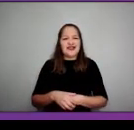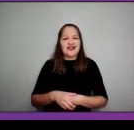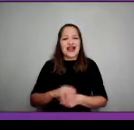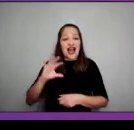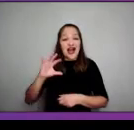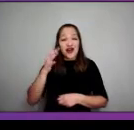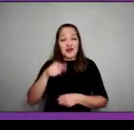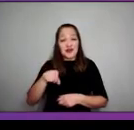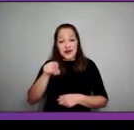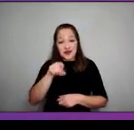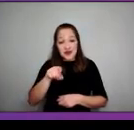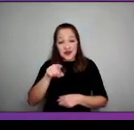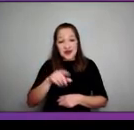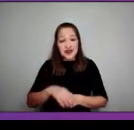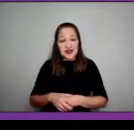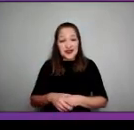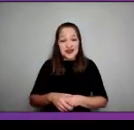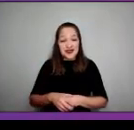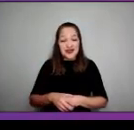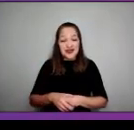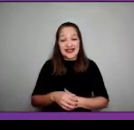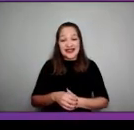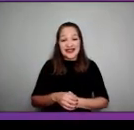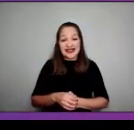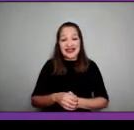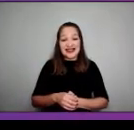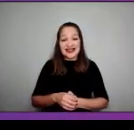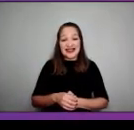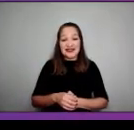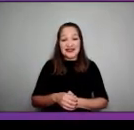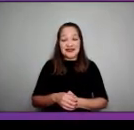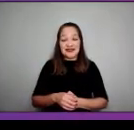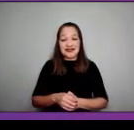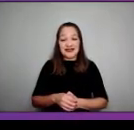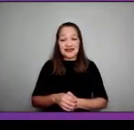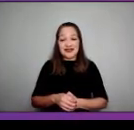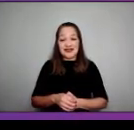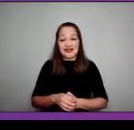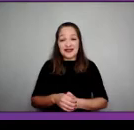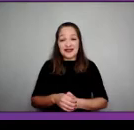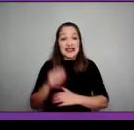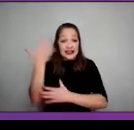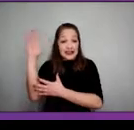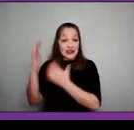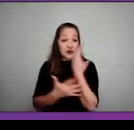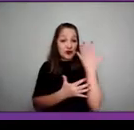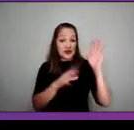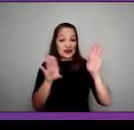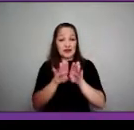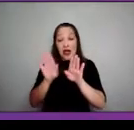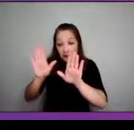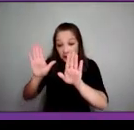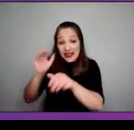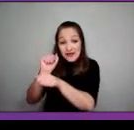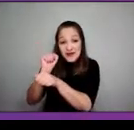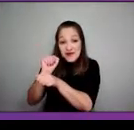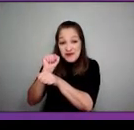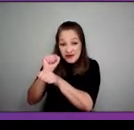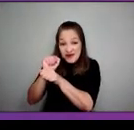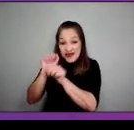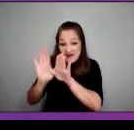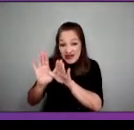falava da questão da paisagem sonora vai mexer na natureza discutem para um pouquinho amiga deixa site